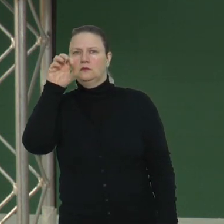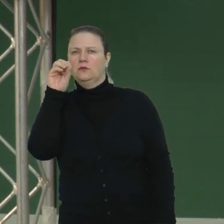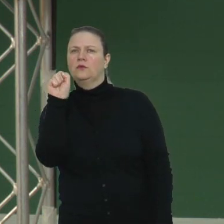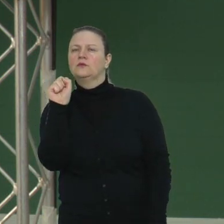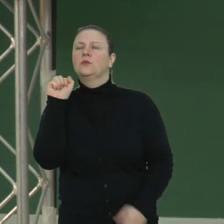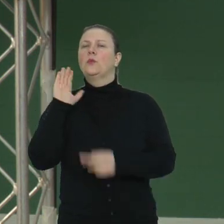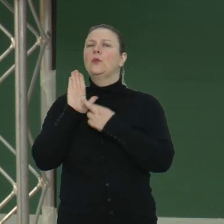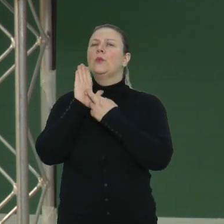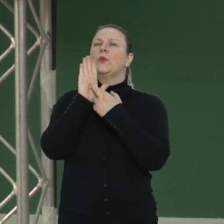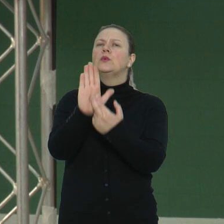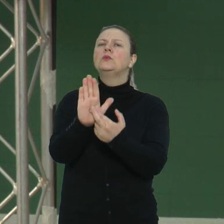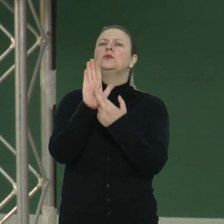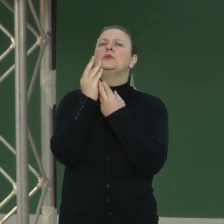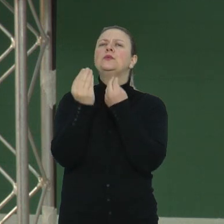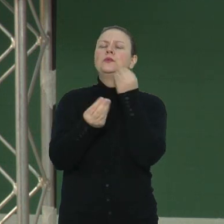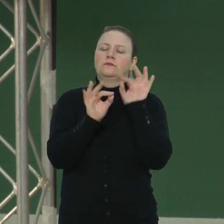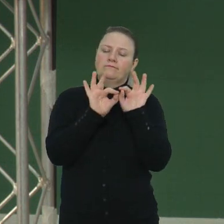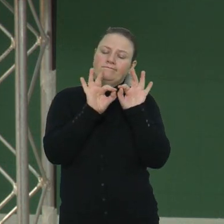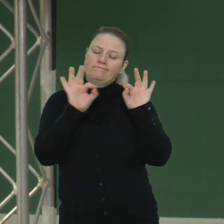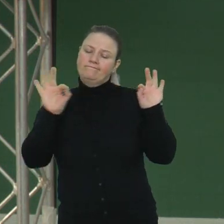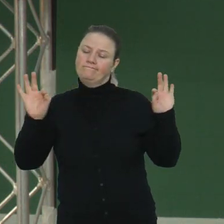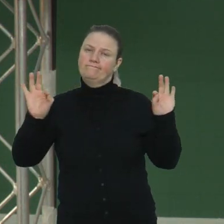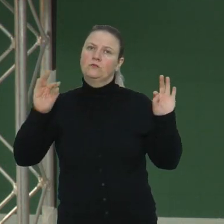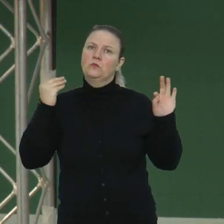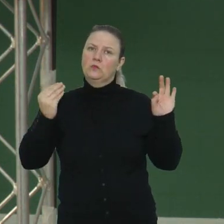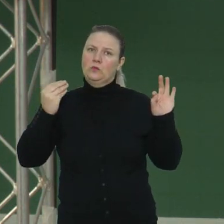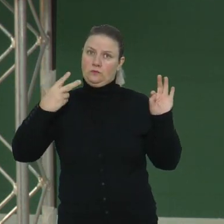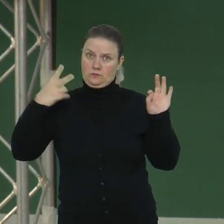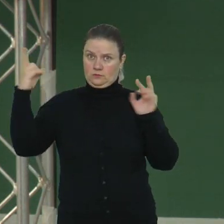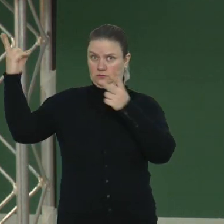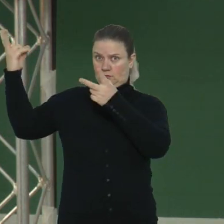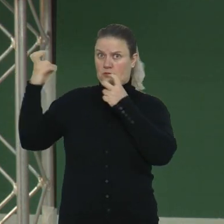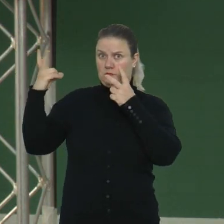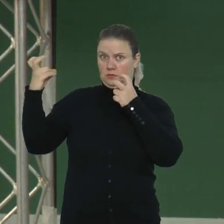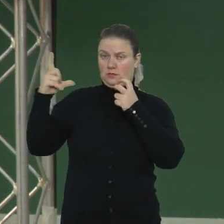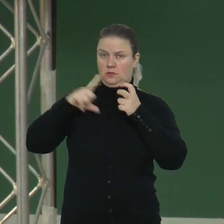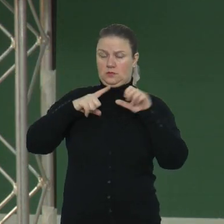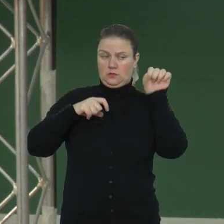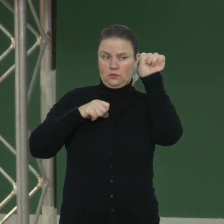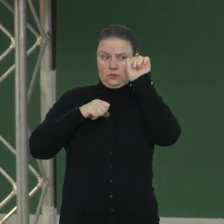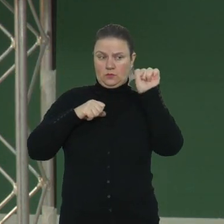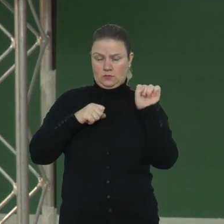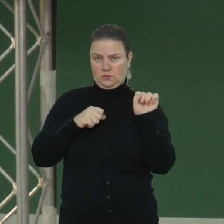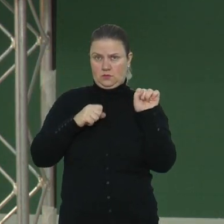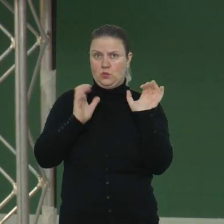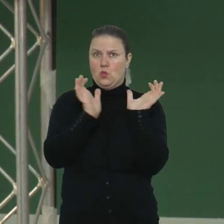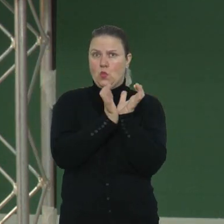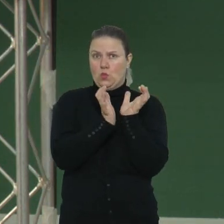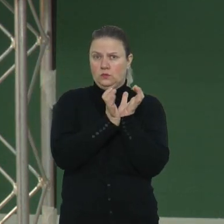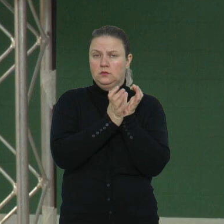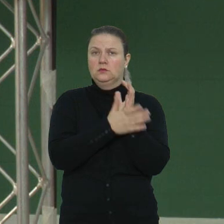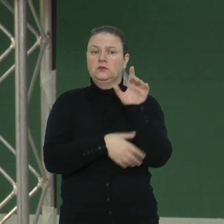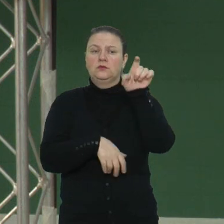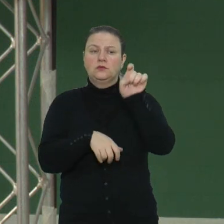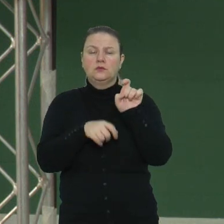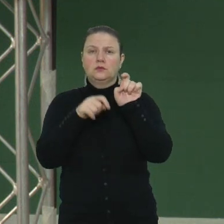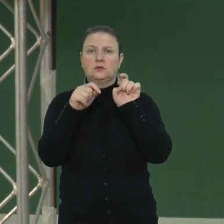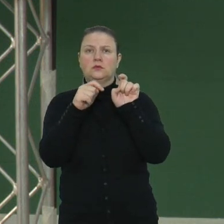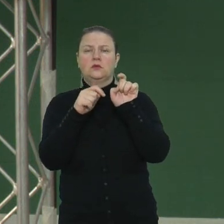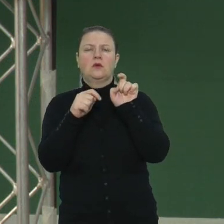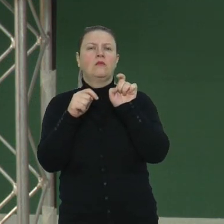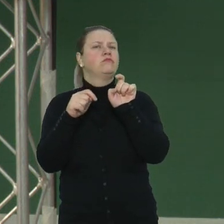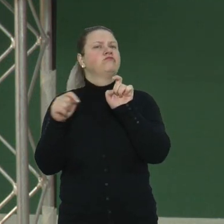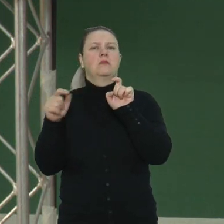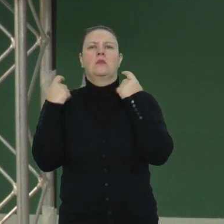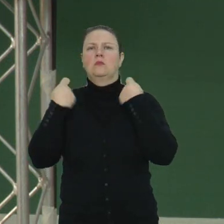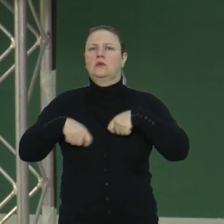representados na reta esses intervalos? Então, percebam aqui, eu tenho um conjunto de solução, e eu estou verificando que esse x tem que ser maior do que zero.